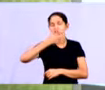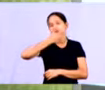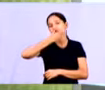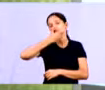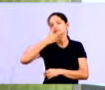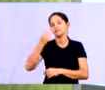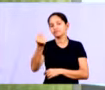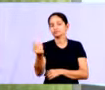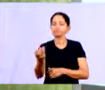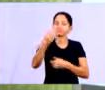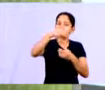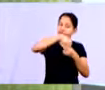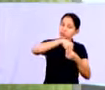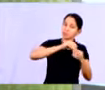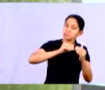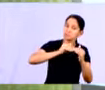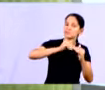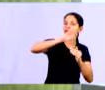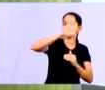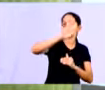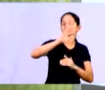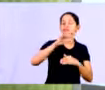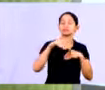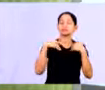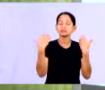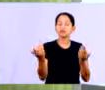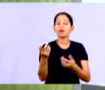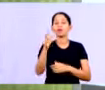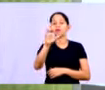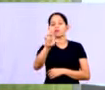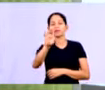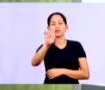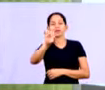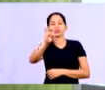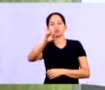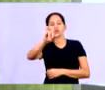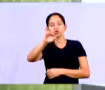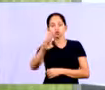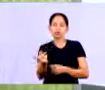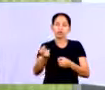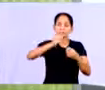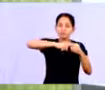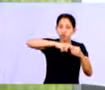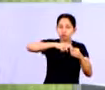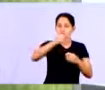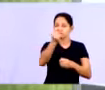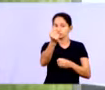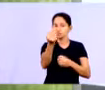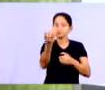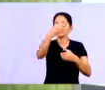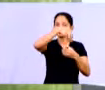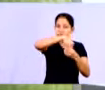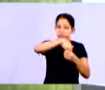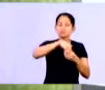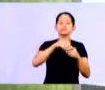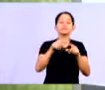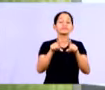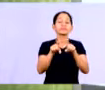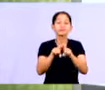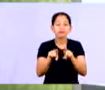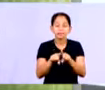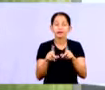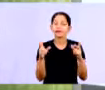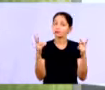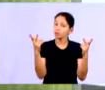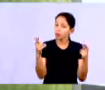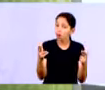Já o retorno é o ganho que você tem ao longo de um período de tempo. Então, assim, risco está muito associado ao retorno. Quanto mais